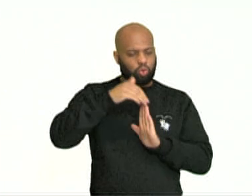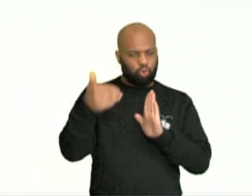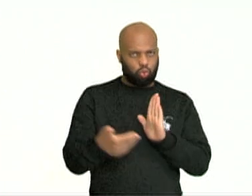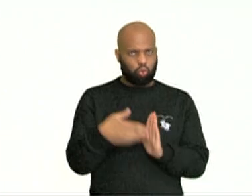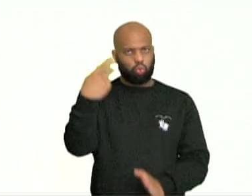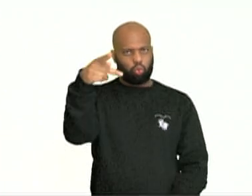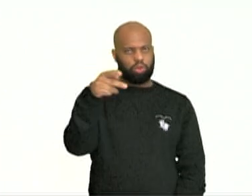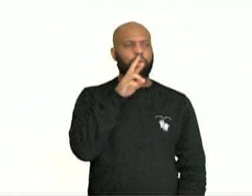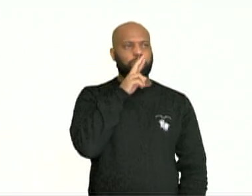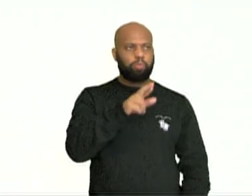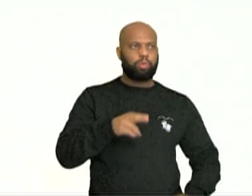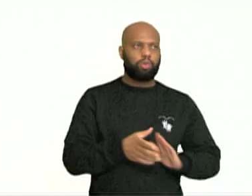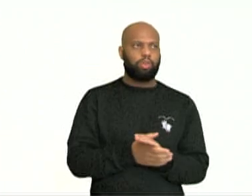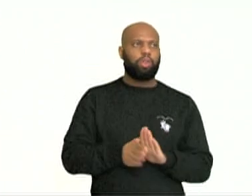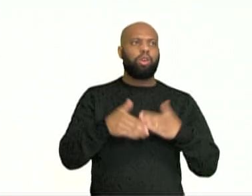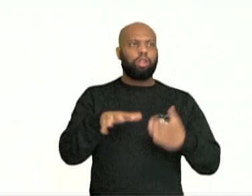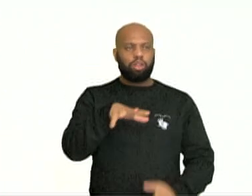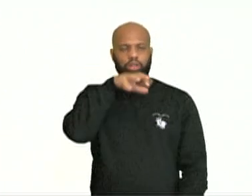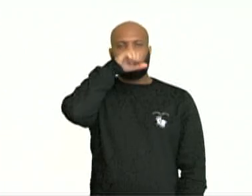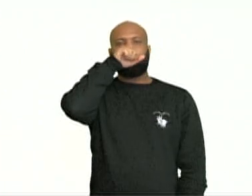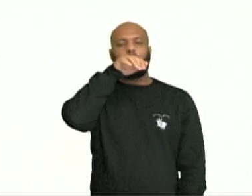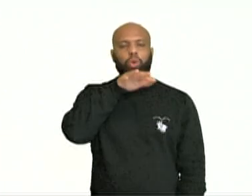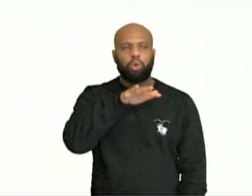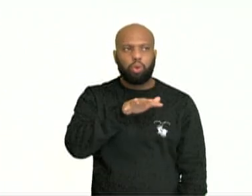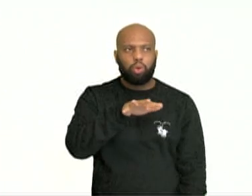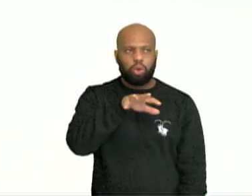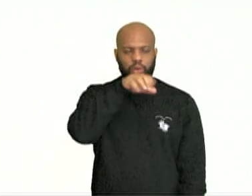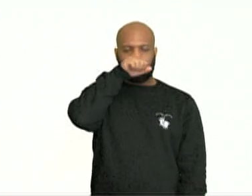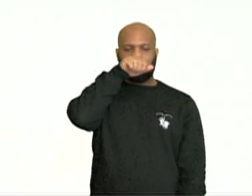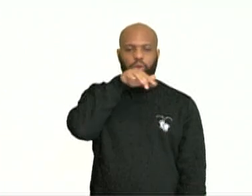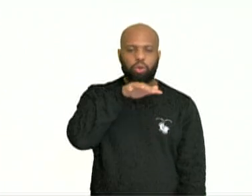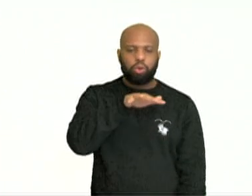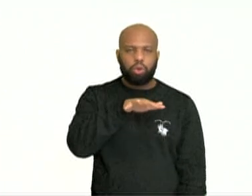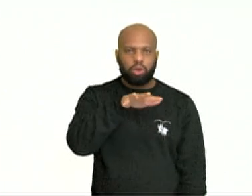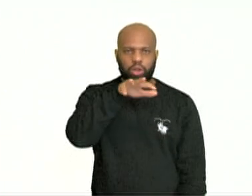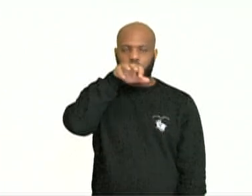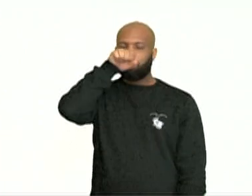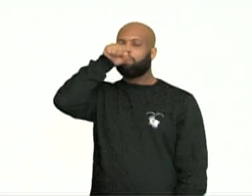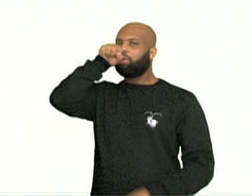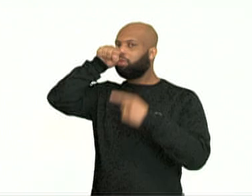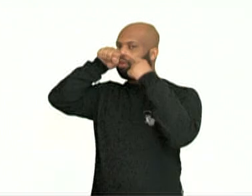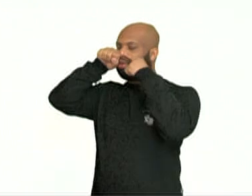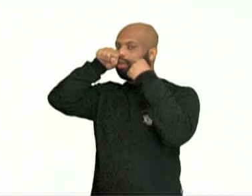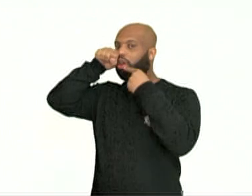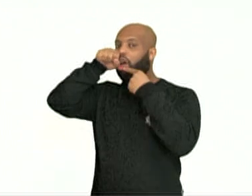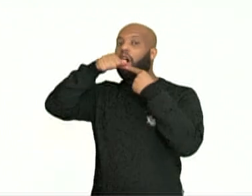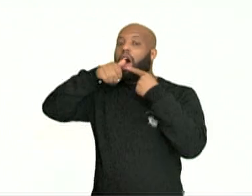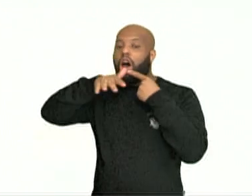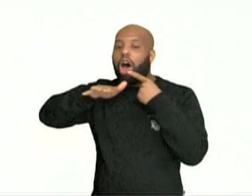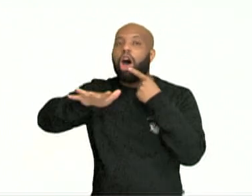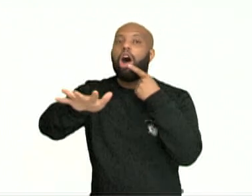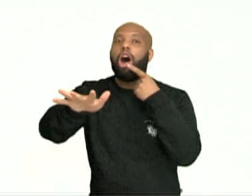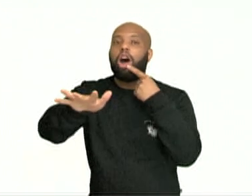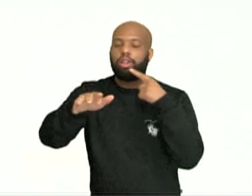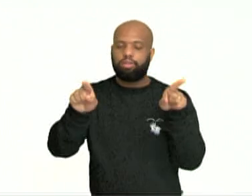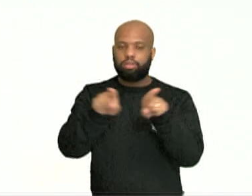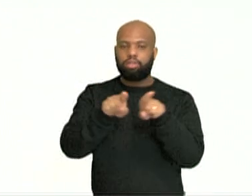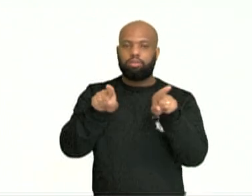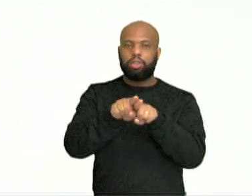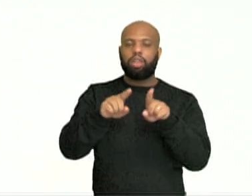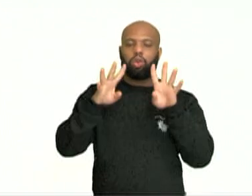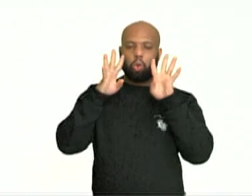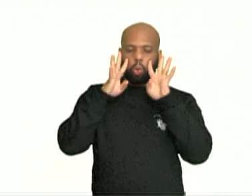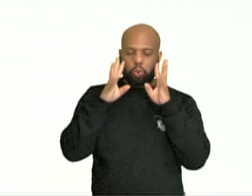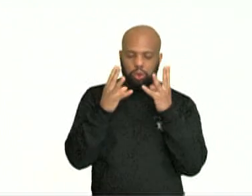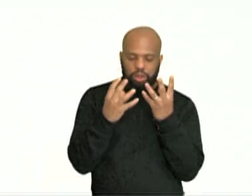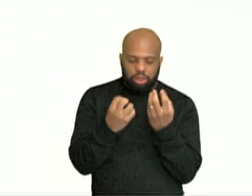resposta de vocês. Então, a respiração, como eu falei, inspirar pelo nariz, expirar pela boca, concentrar